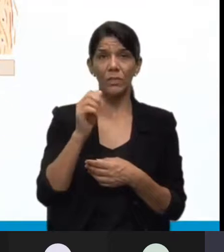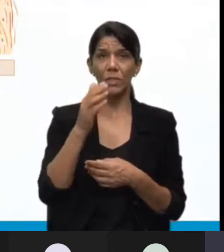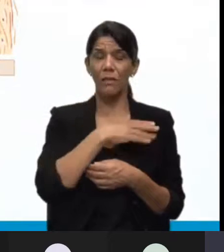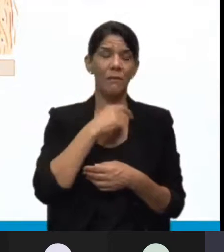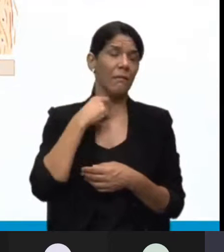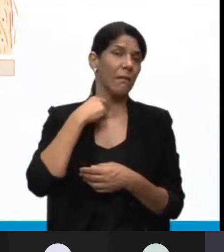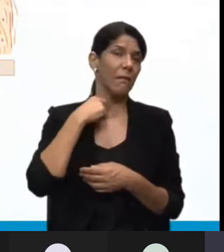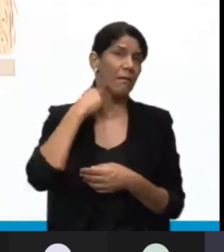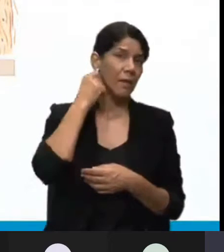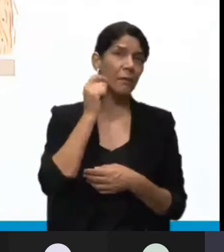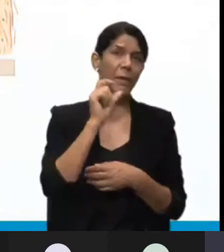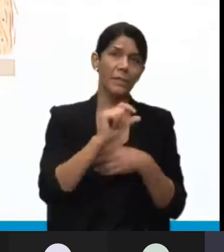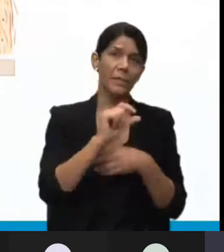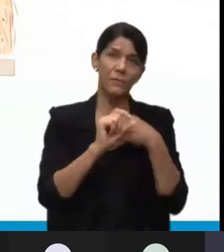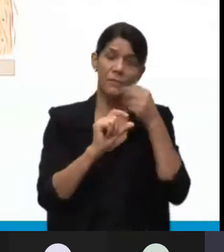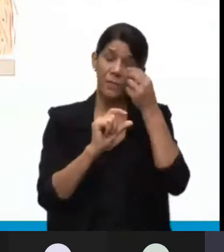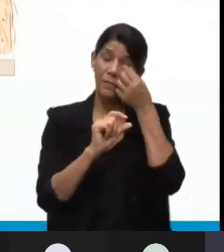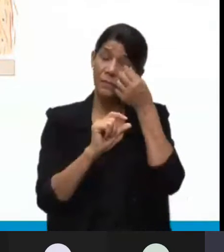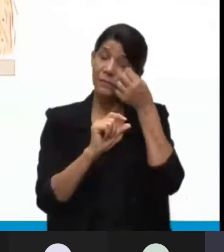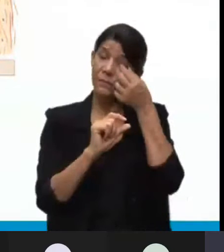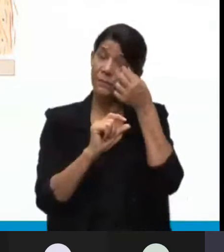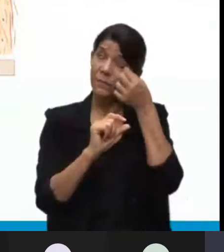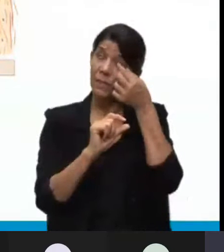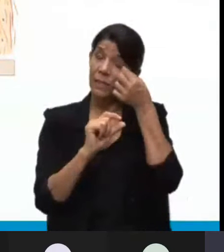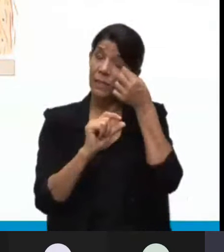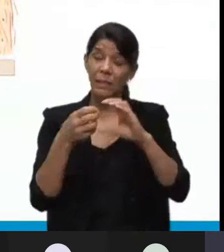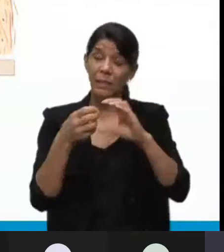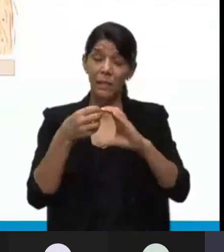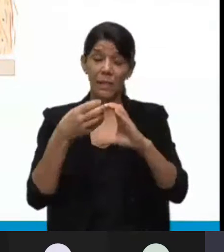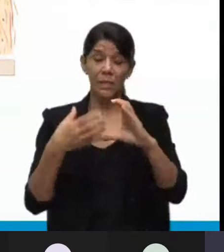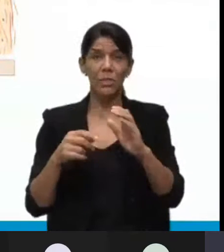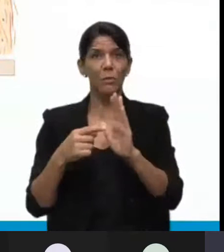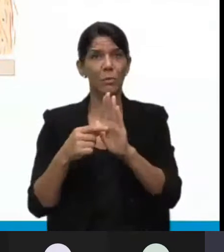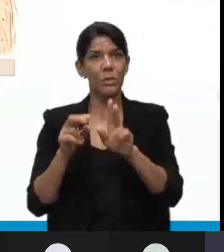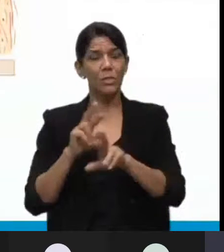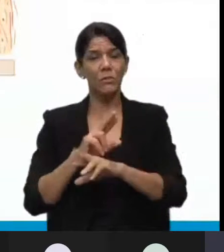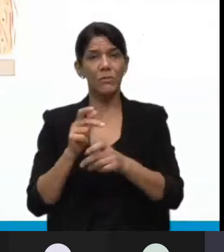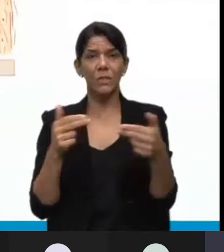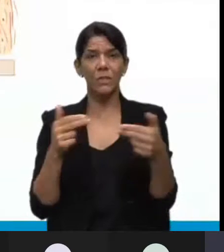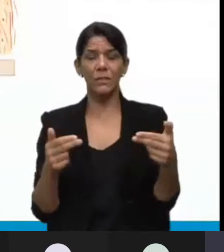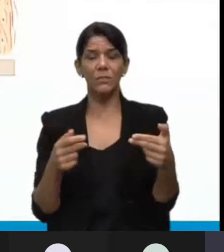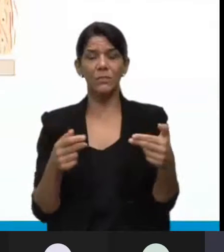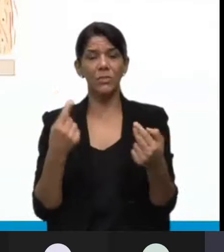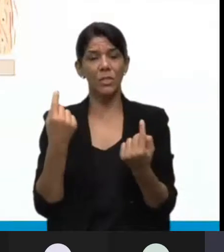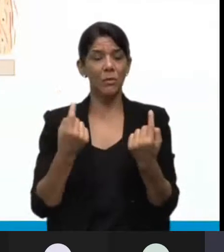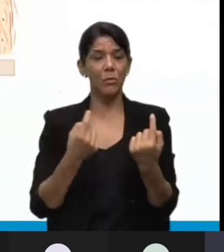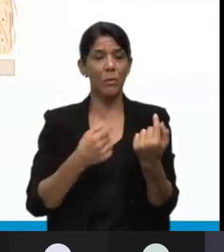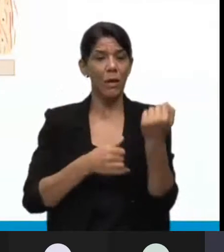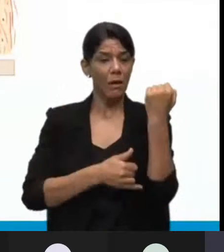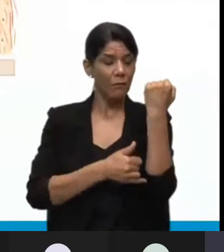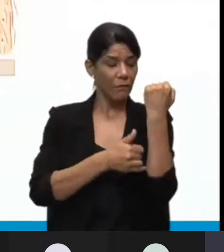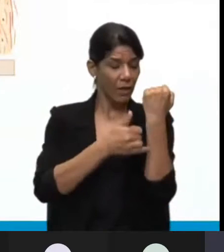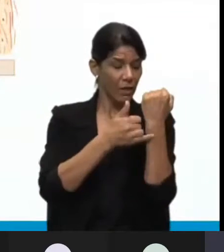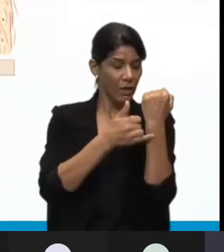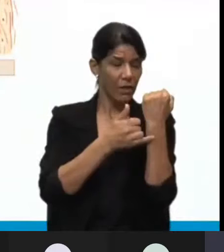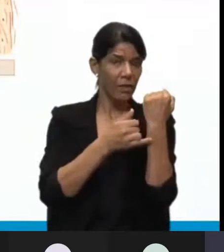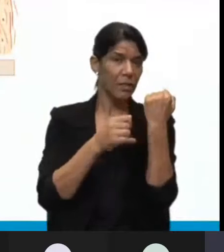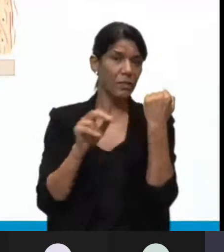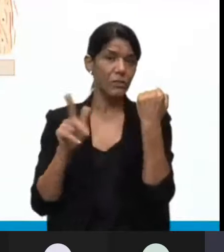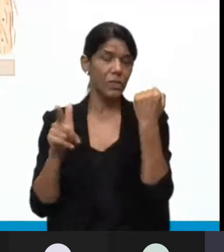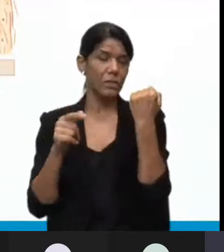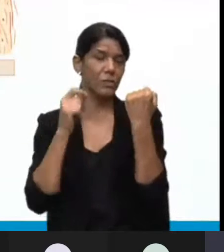lá na artéria, tá? Então, essas características que diferenciam aí uma veia de uma artéria. Se a